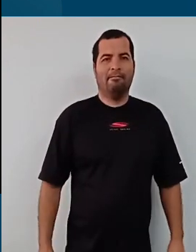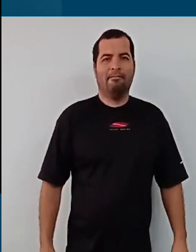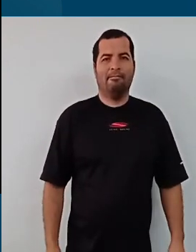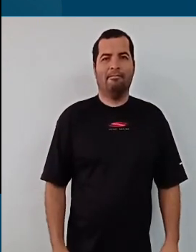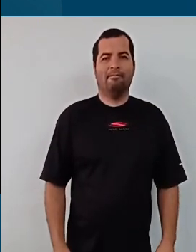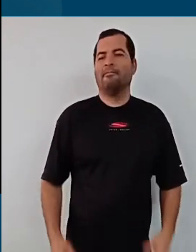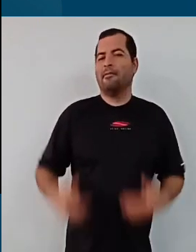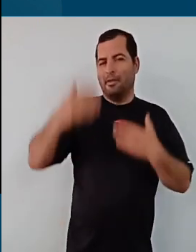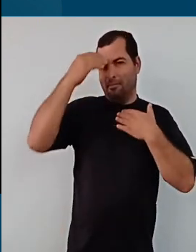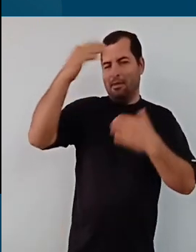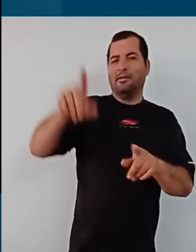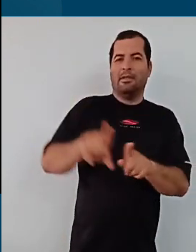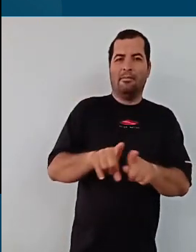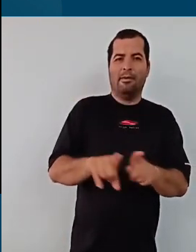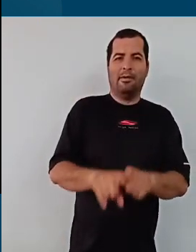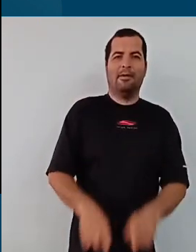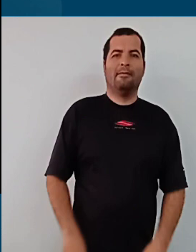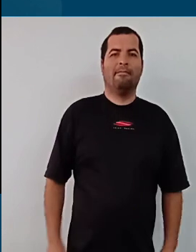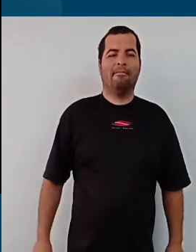pela oportunidade.